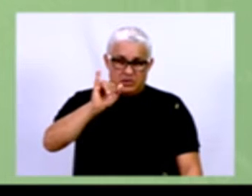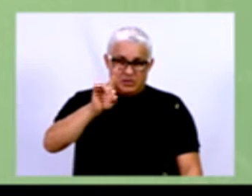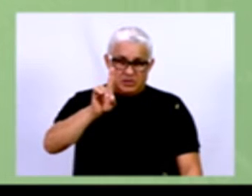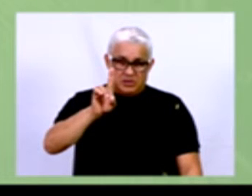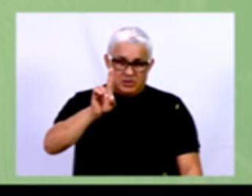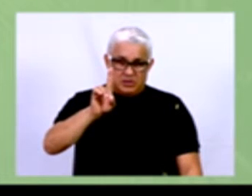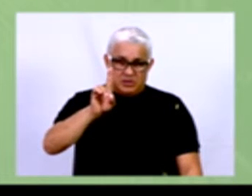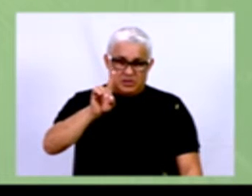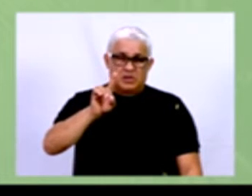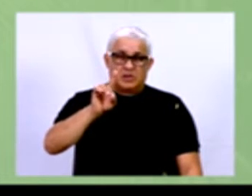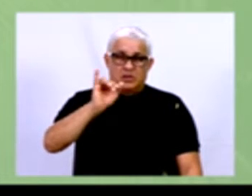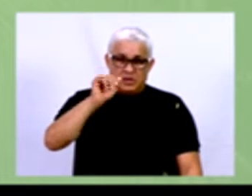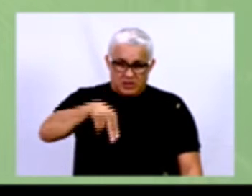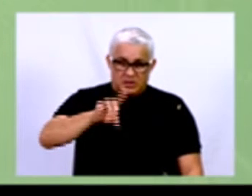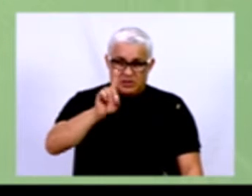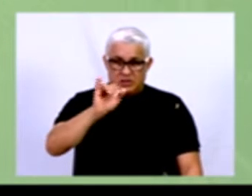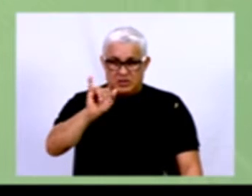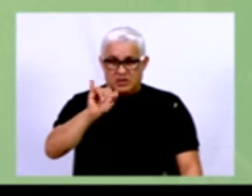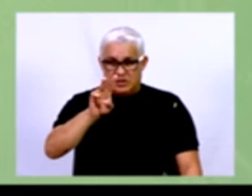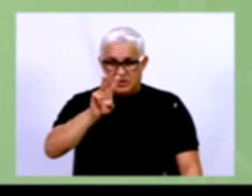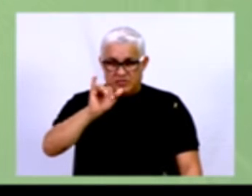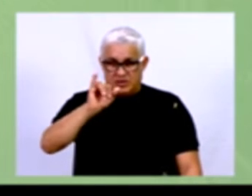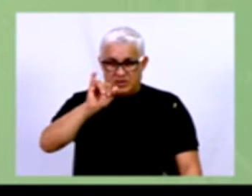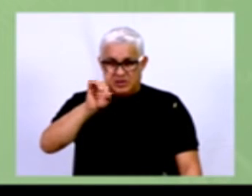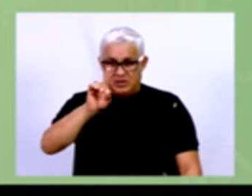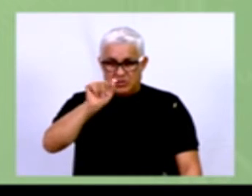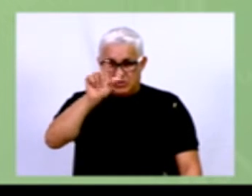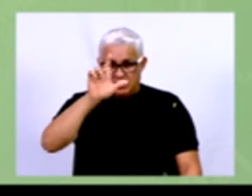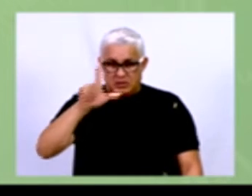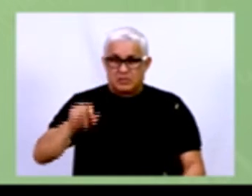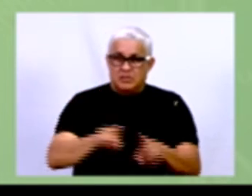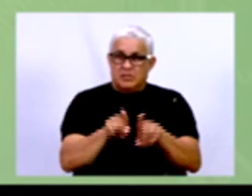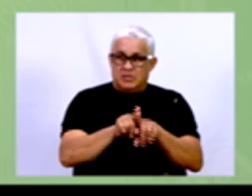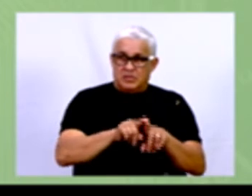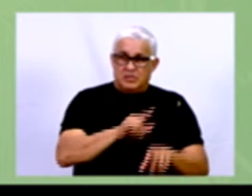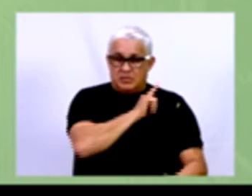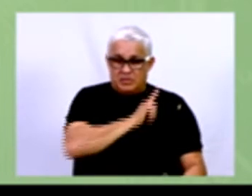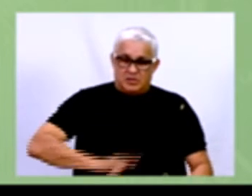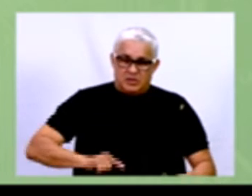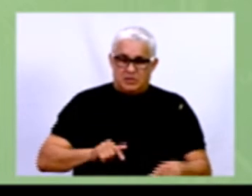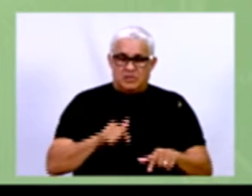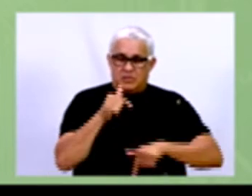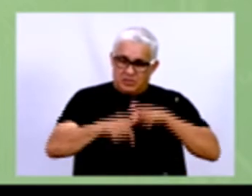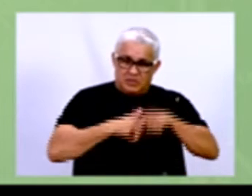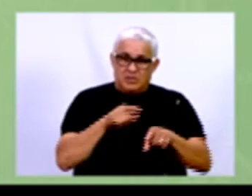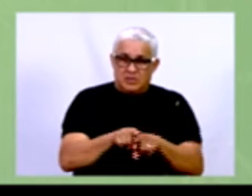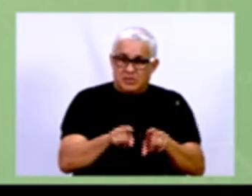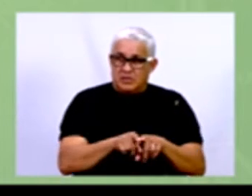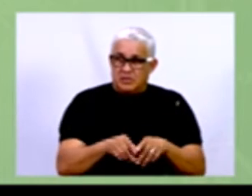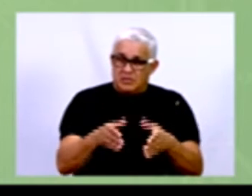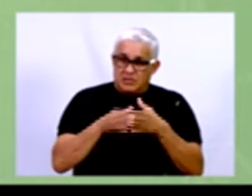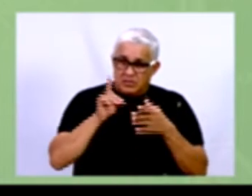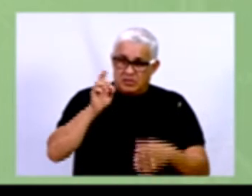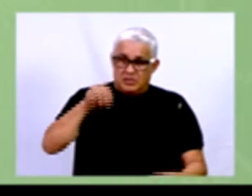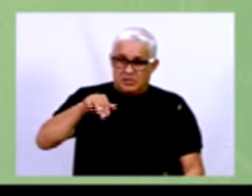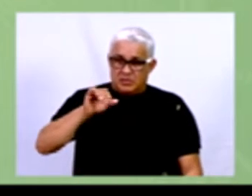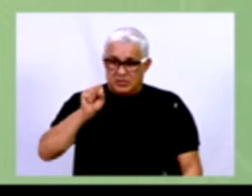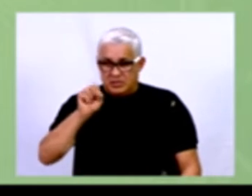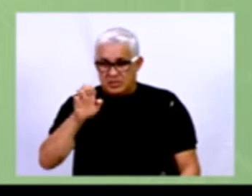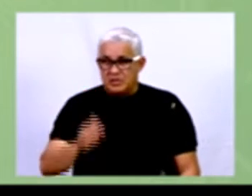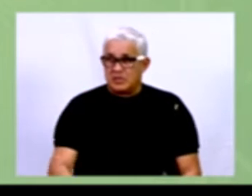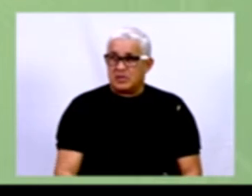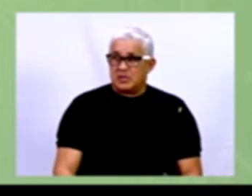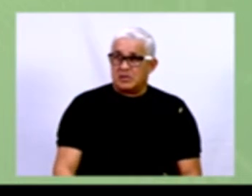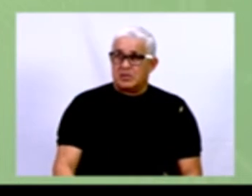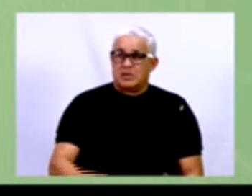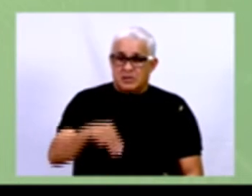os governos e as organizações não governamentais. E, por favor, Denise. A macroeconomia. Então, a gente